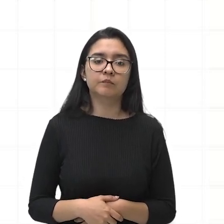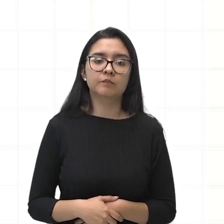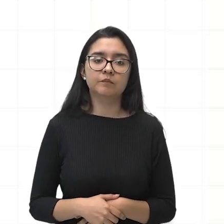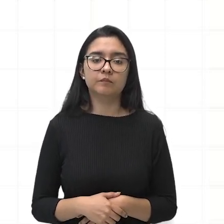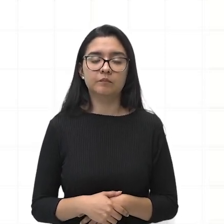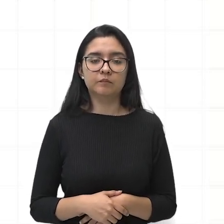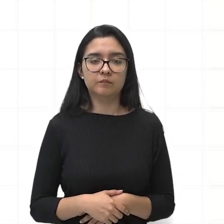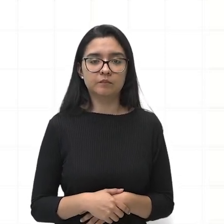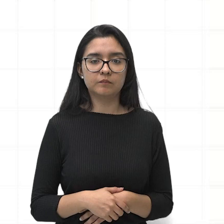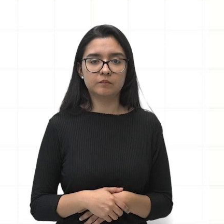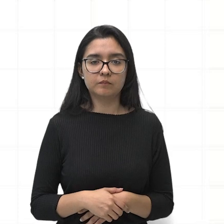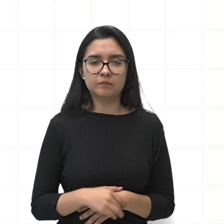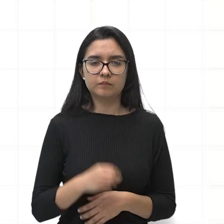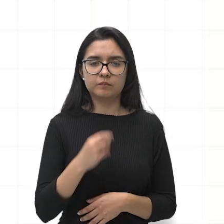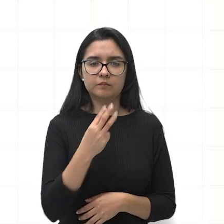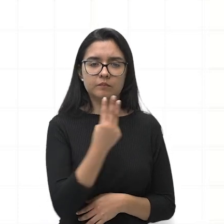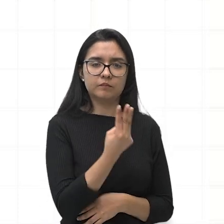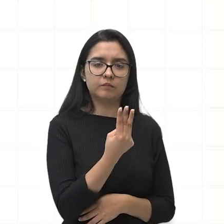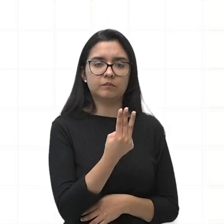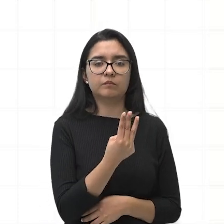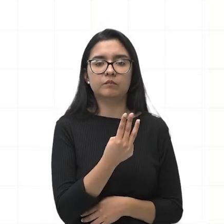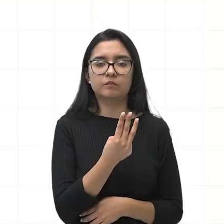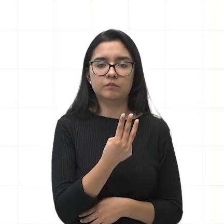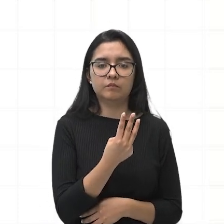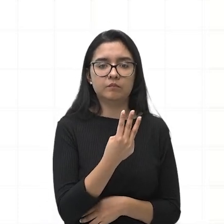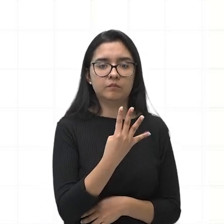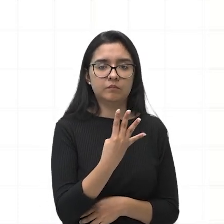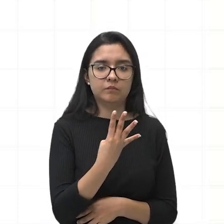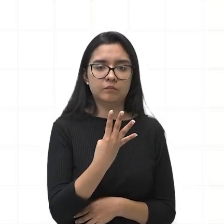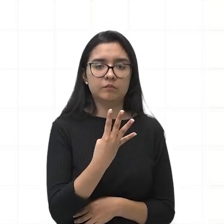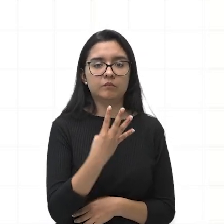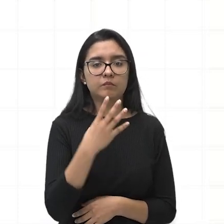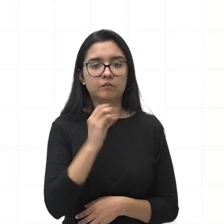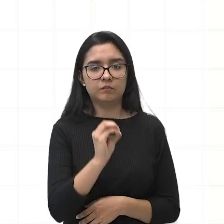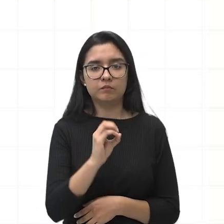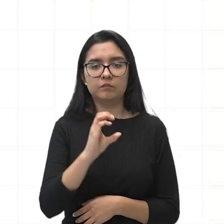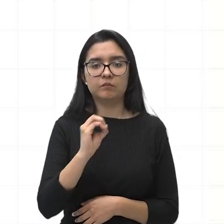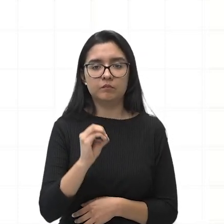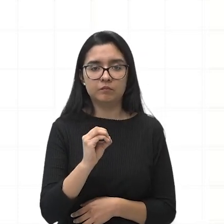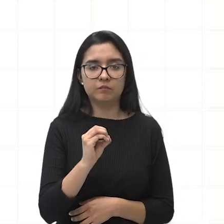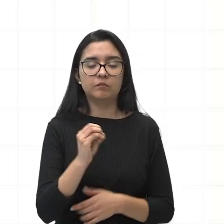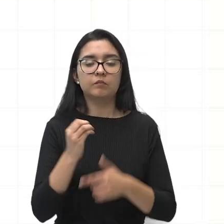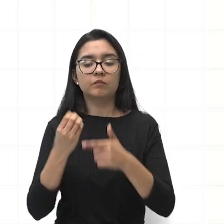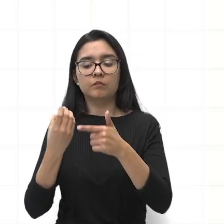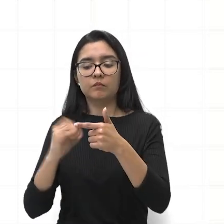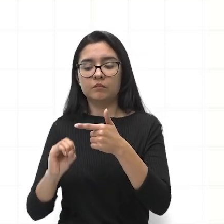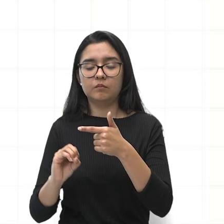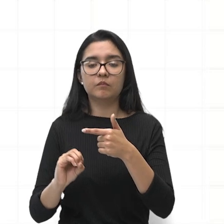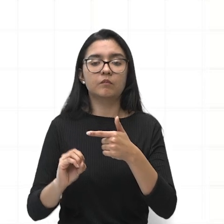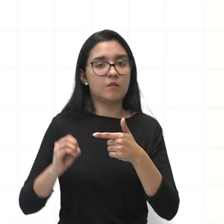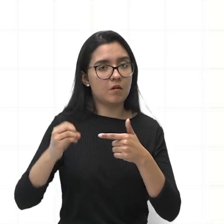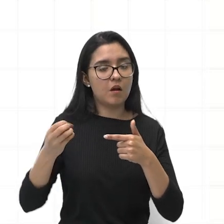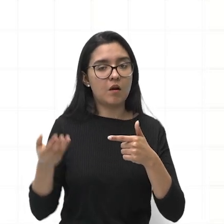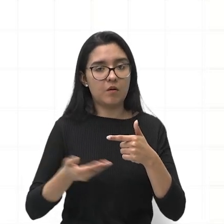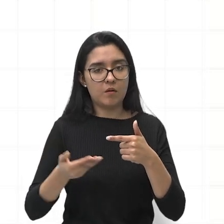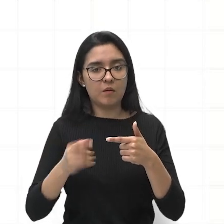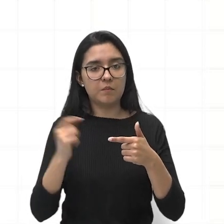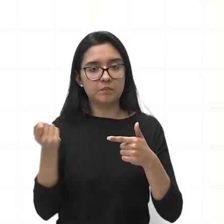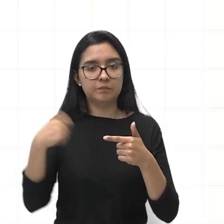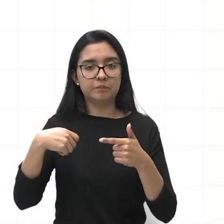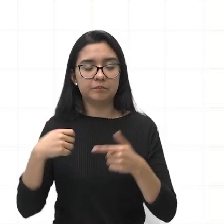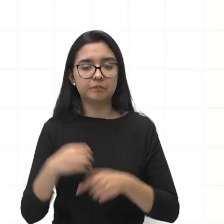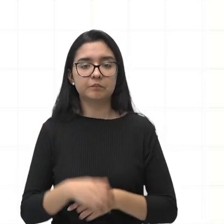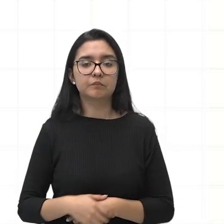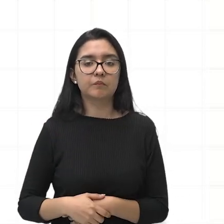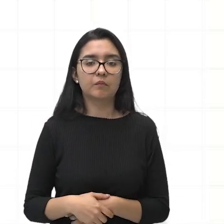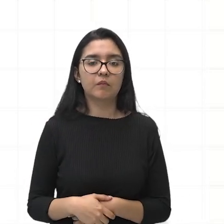3.000, né? 4, 0, mais um zero. E mais um zero aqui no quociente. Agora sim.